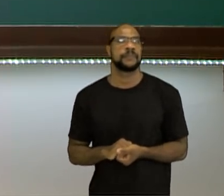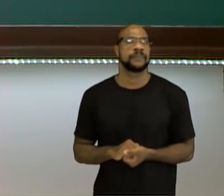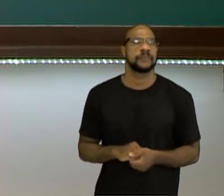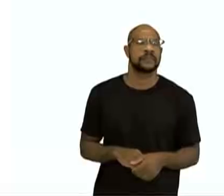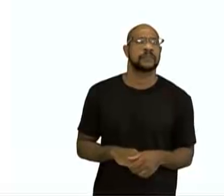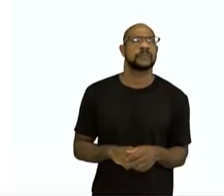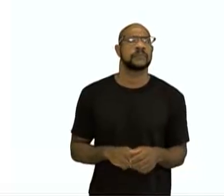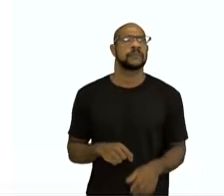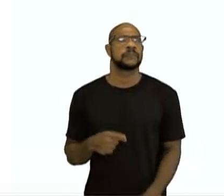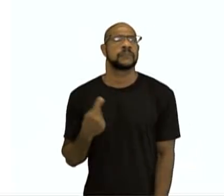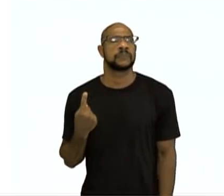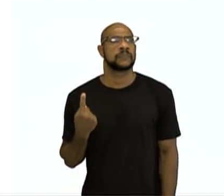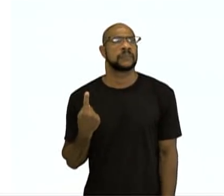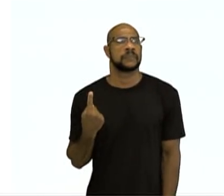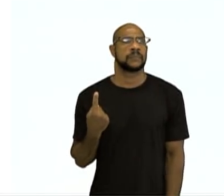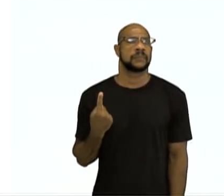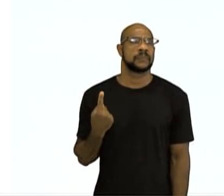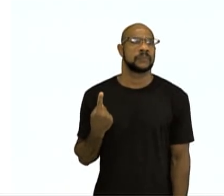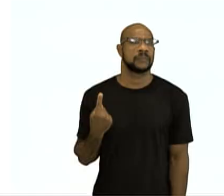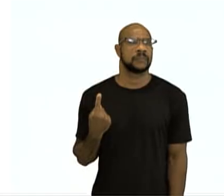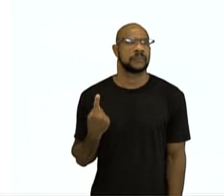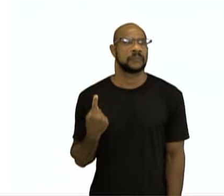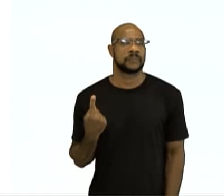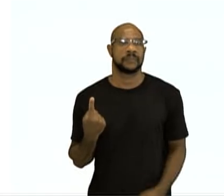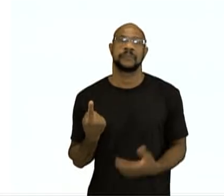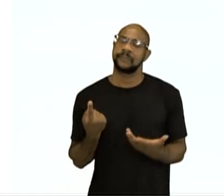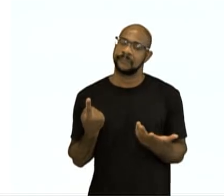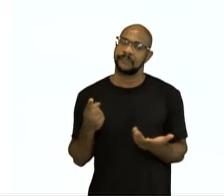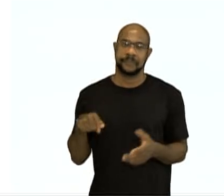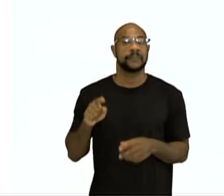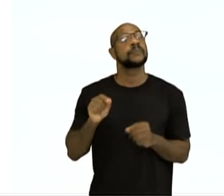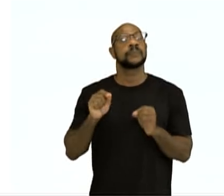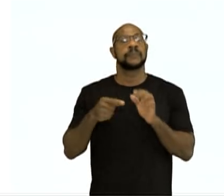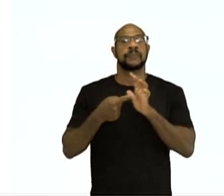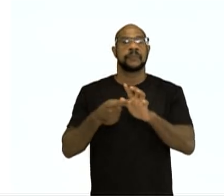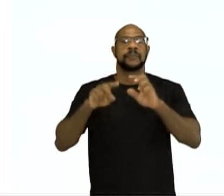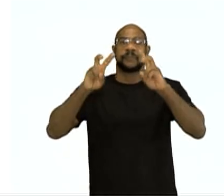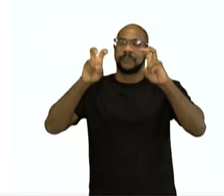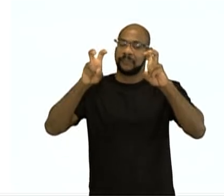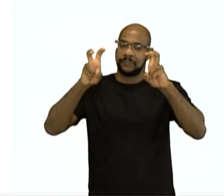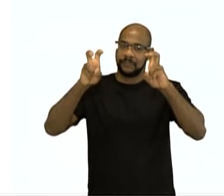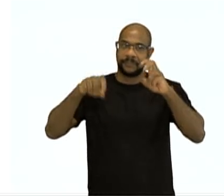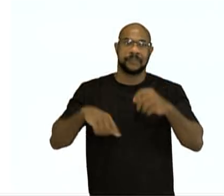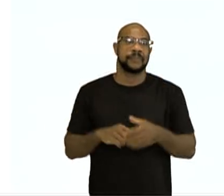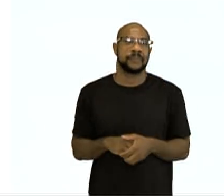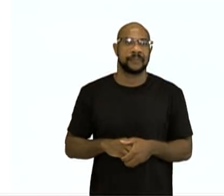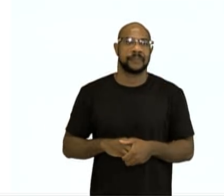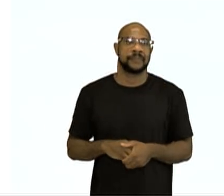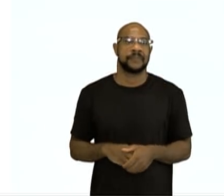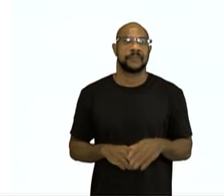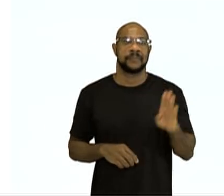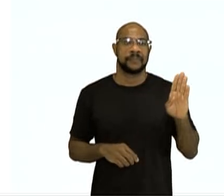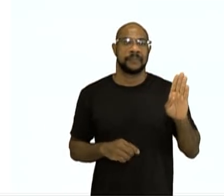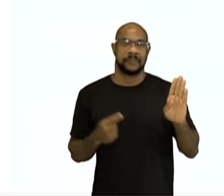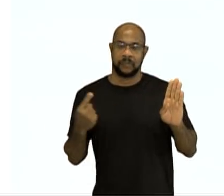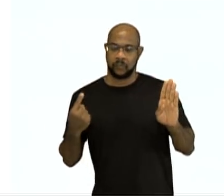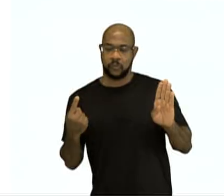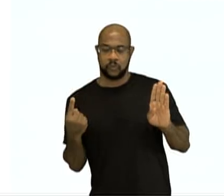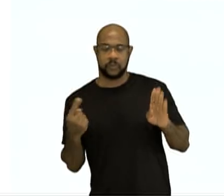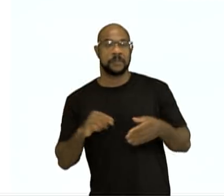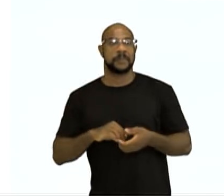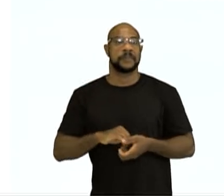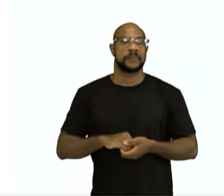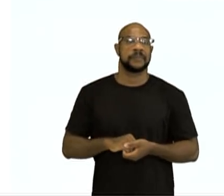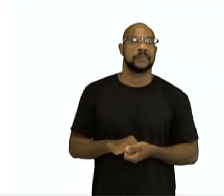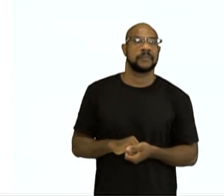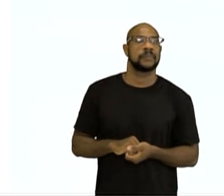1? A apresentação do tema, né? Então, a letra B, a apresentação do tema, número 1. E aí, o